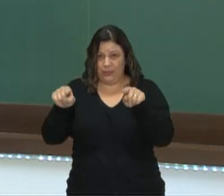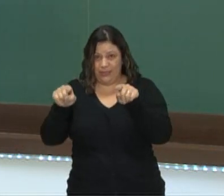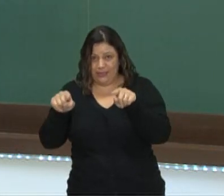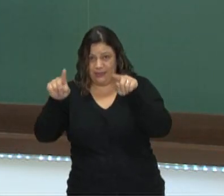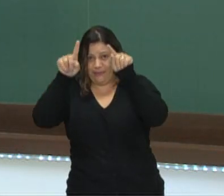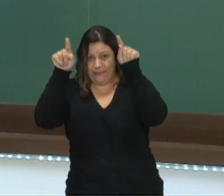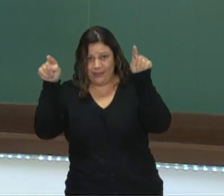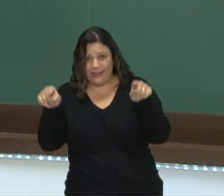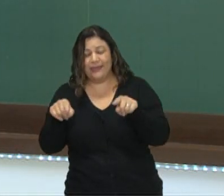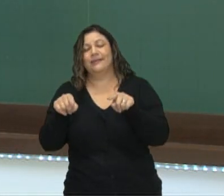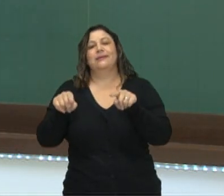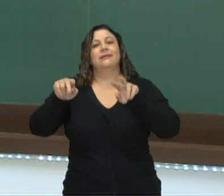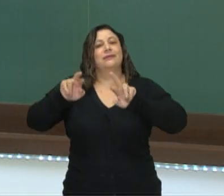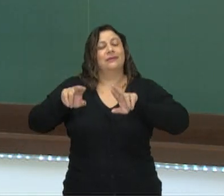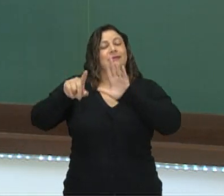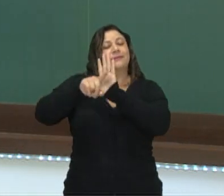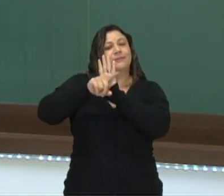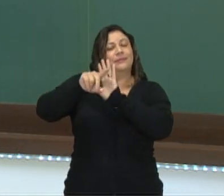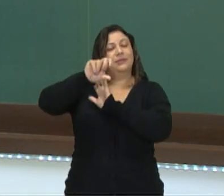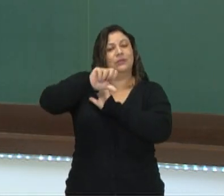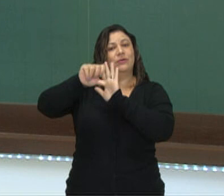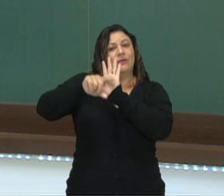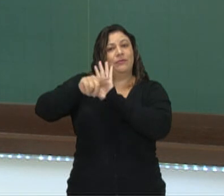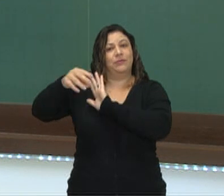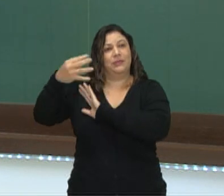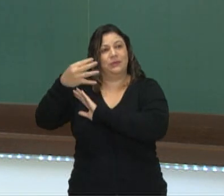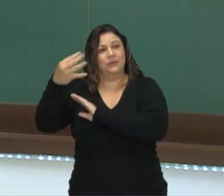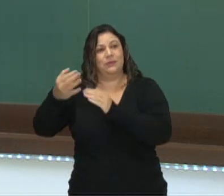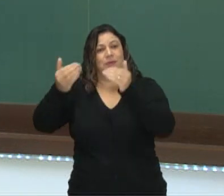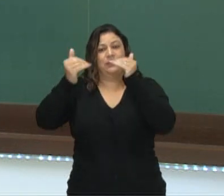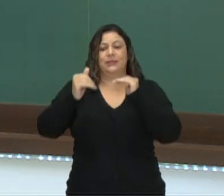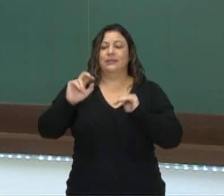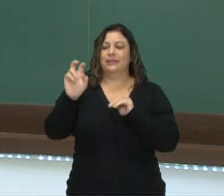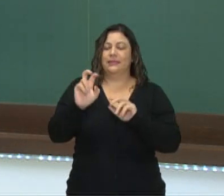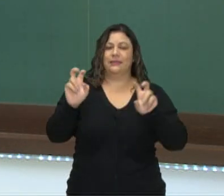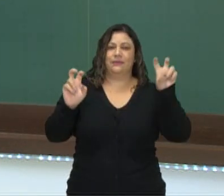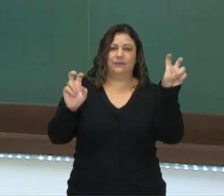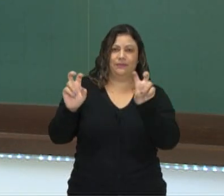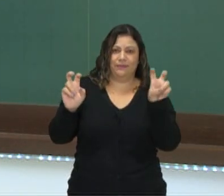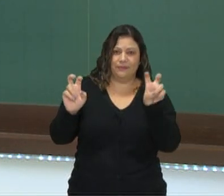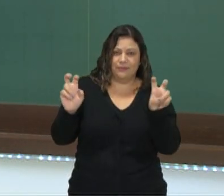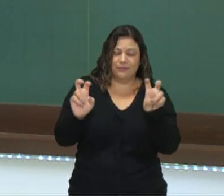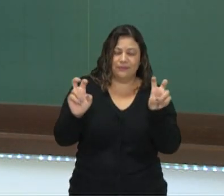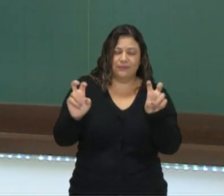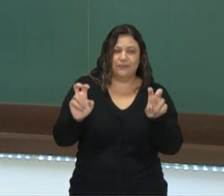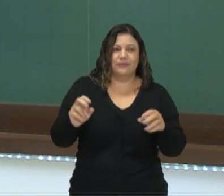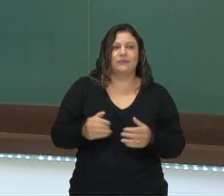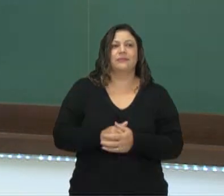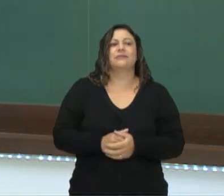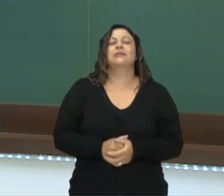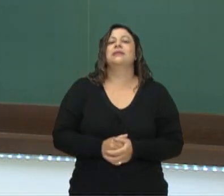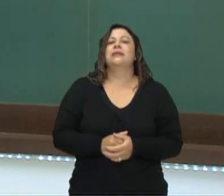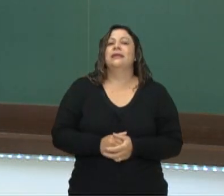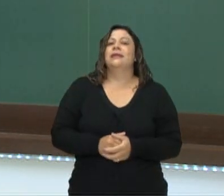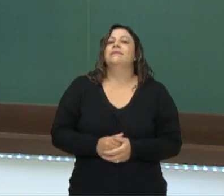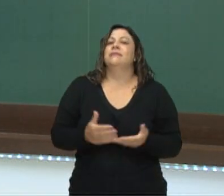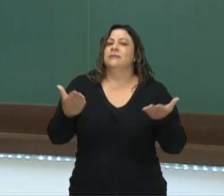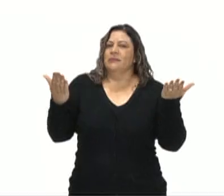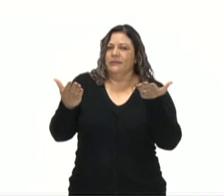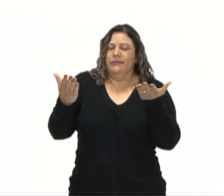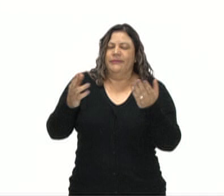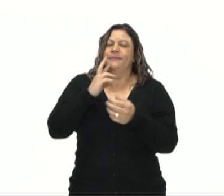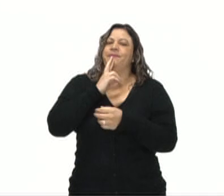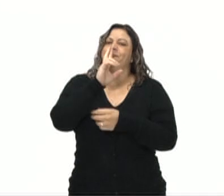parênteses, que é a diferença de 9 e 4, que por sua vez é 5, e multiplicamos por 5, né? Nesse caso, temos como